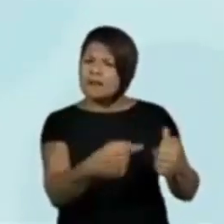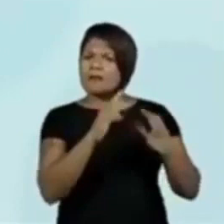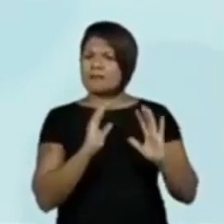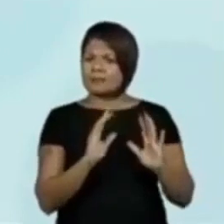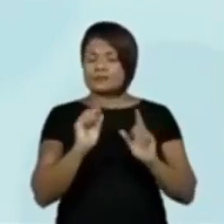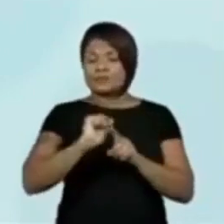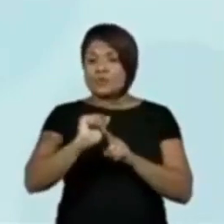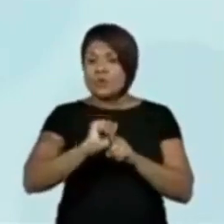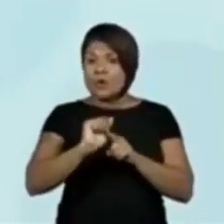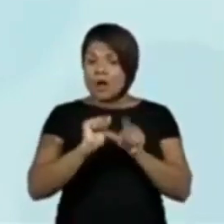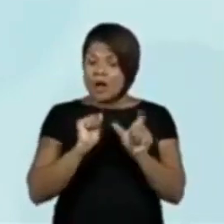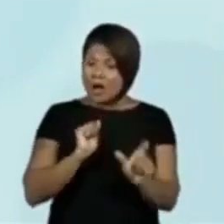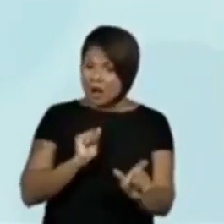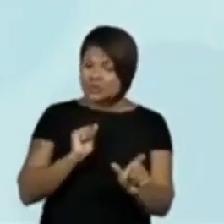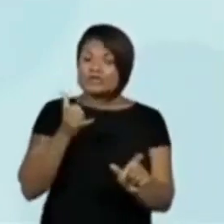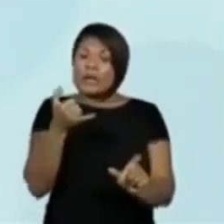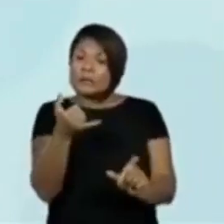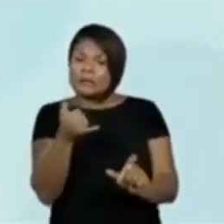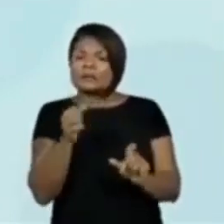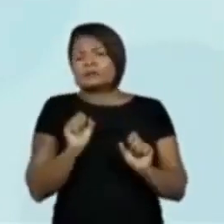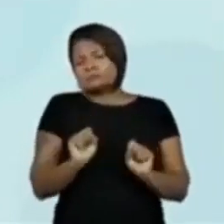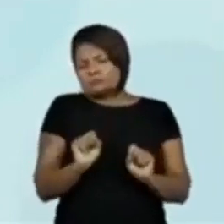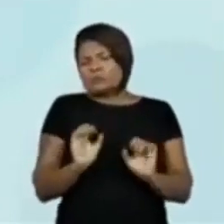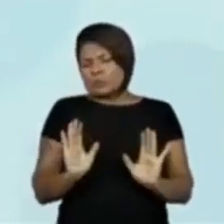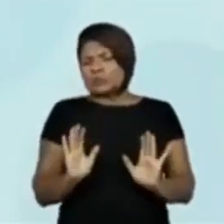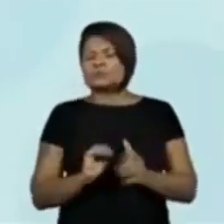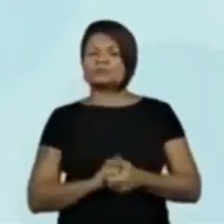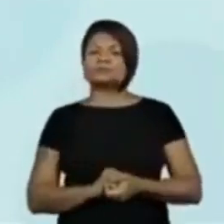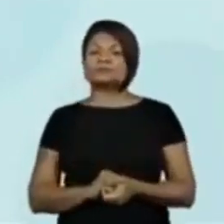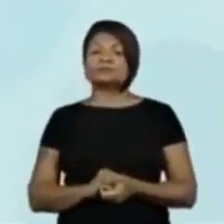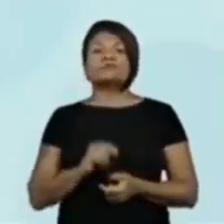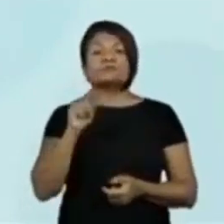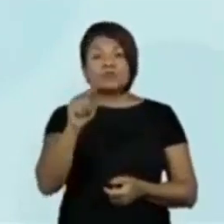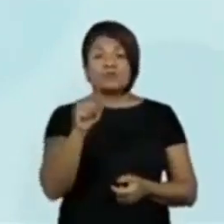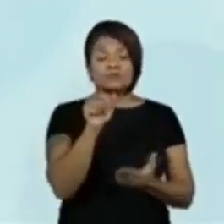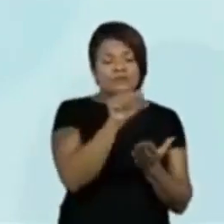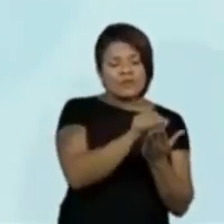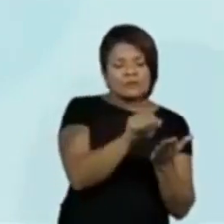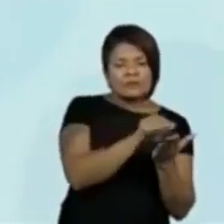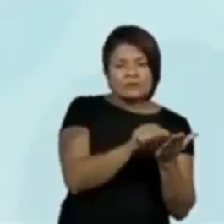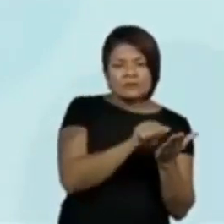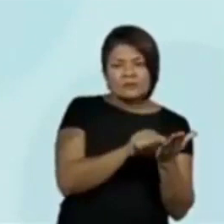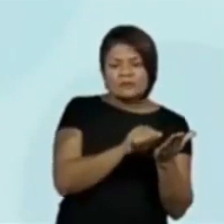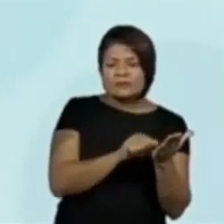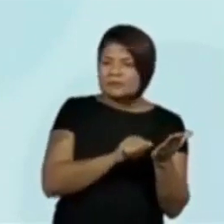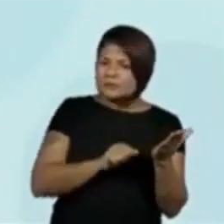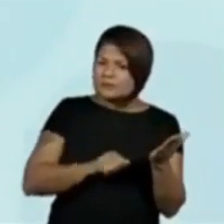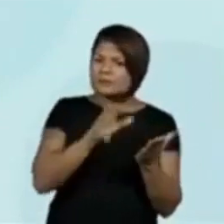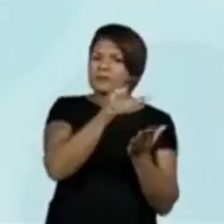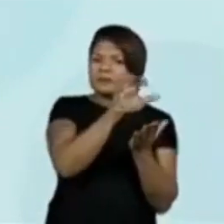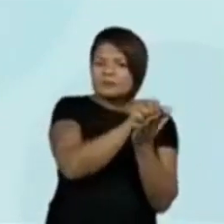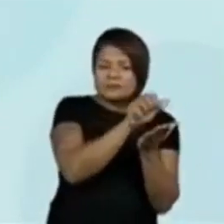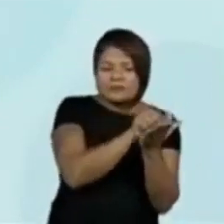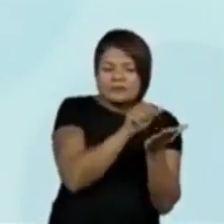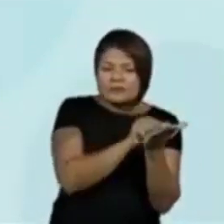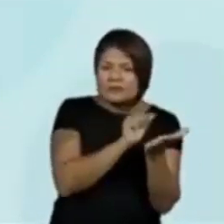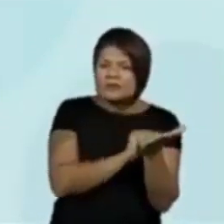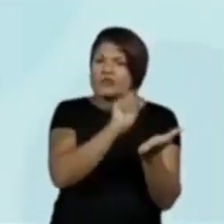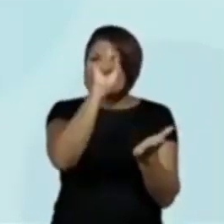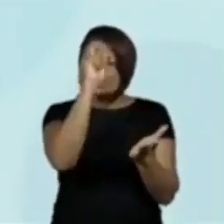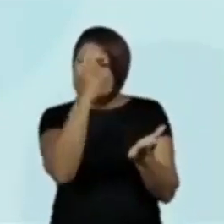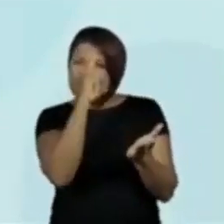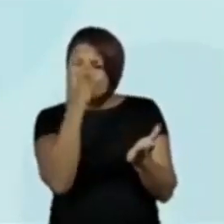borracha, caneta se quiser, não tem problema. E vá fazendo os registros, as anotações das suas